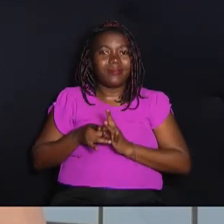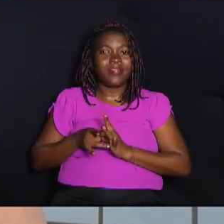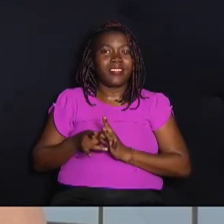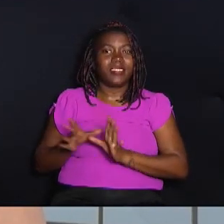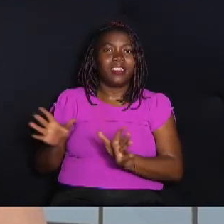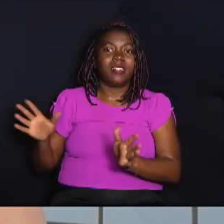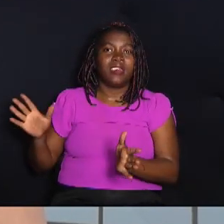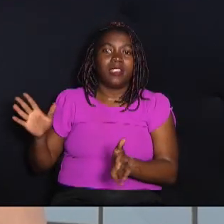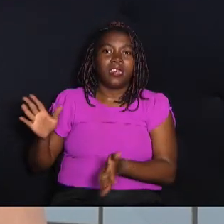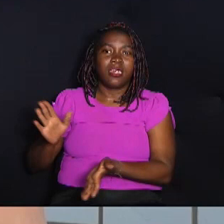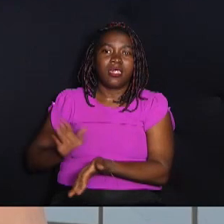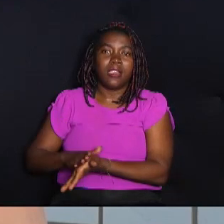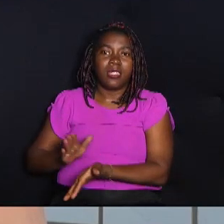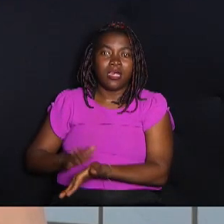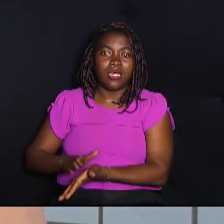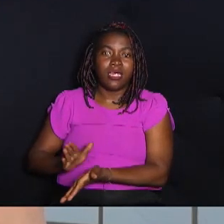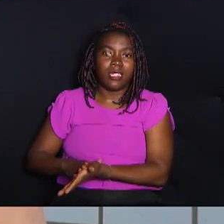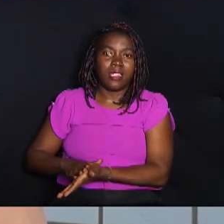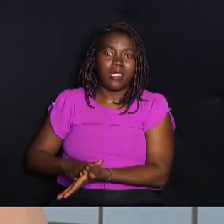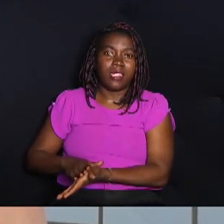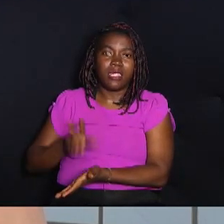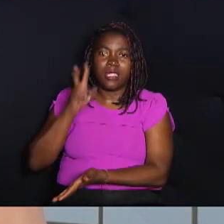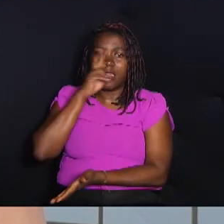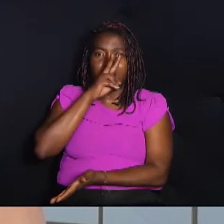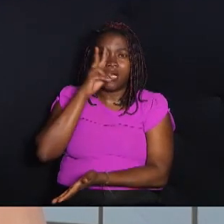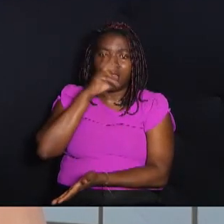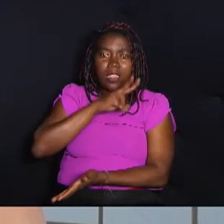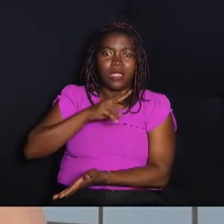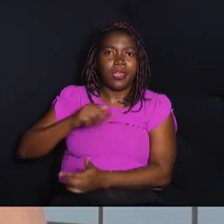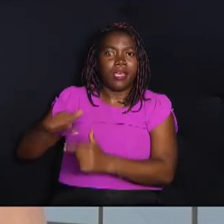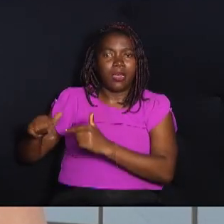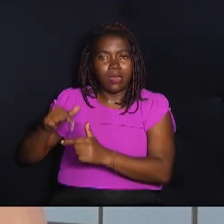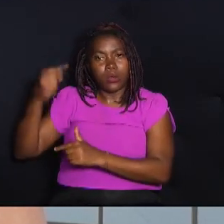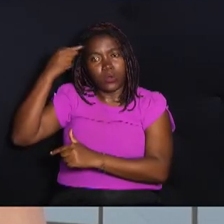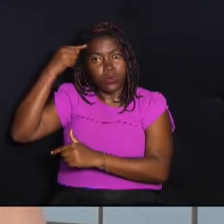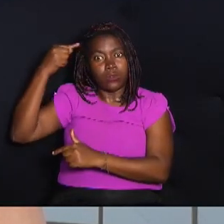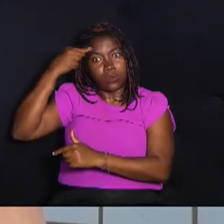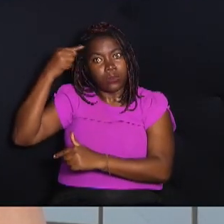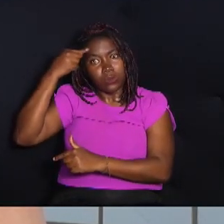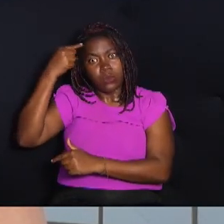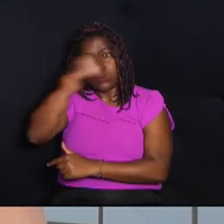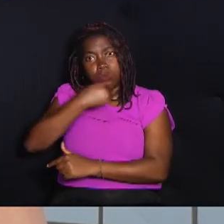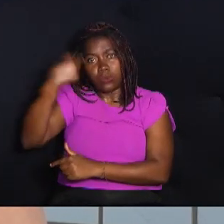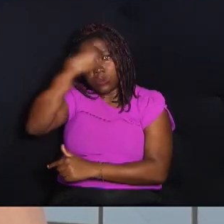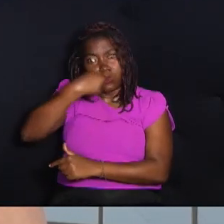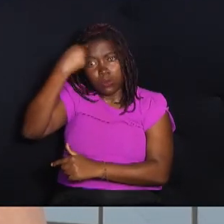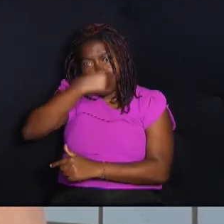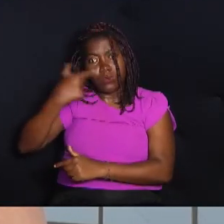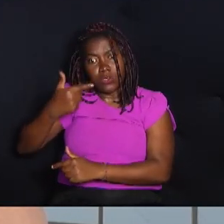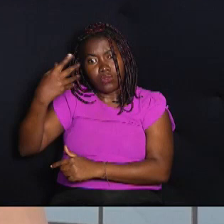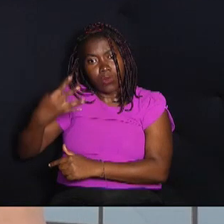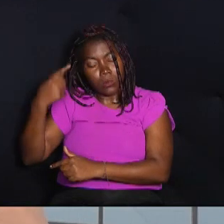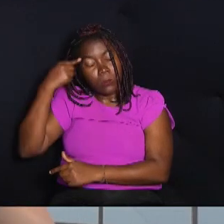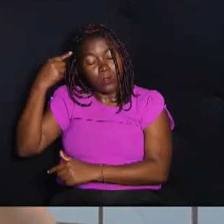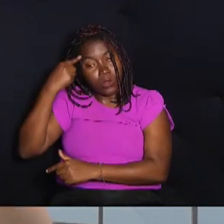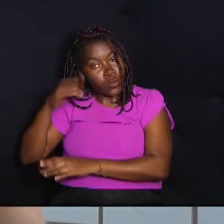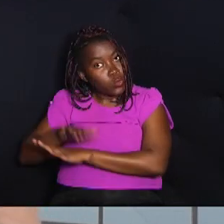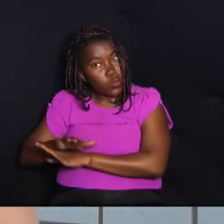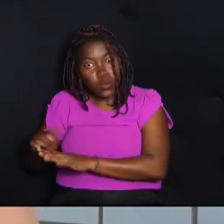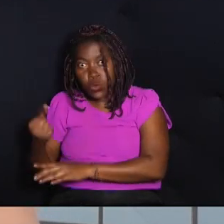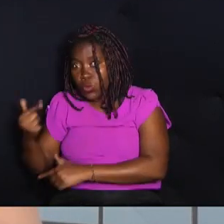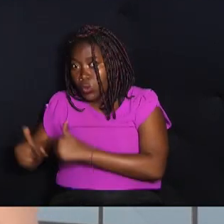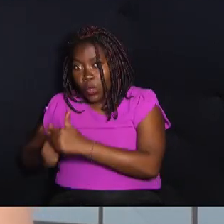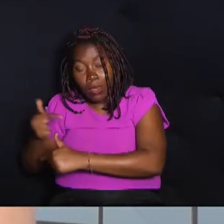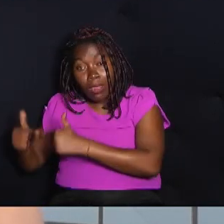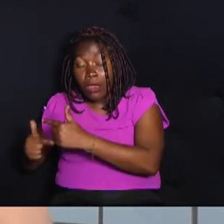assim, feroz do trabalho, em que a pessoa trabalha 24 horas, pensa só nisso, e ela não se